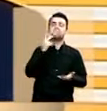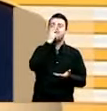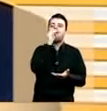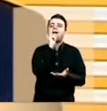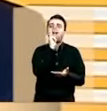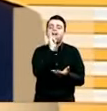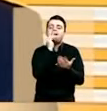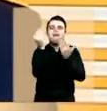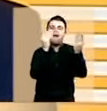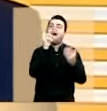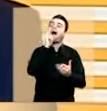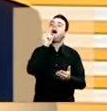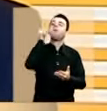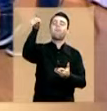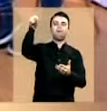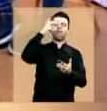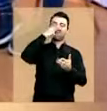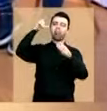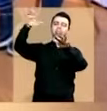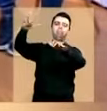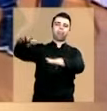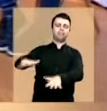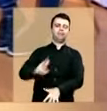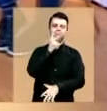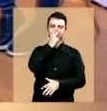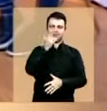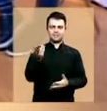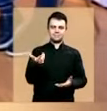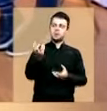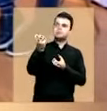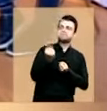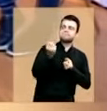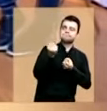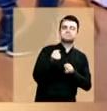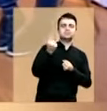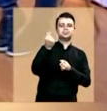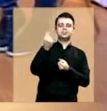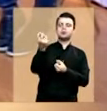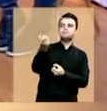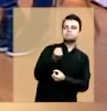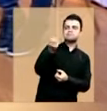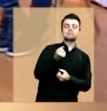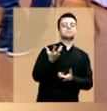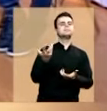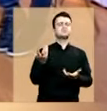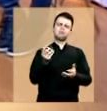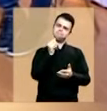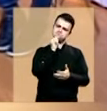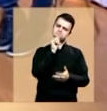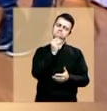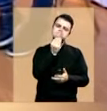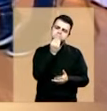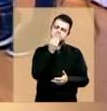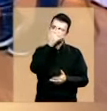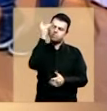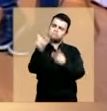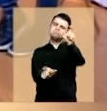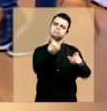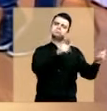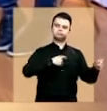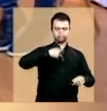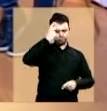do governo acabou. Eu também não vou ter condição de sustentar. Então, cria sua fonte de água, ou seja, cria sua fonte de reserva, de receita.